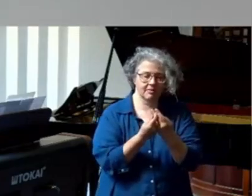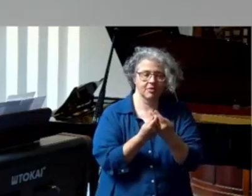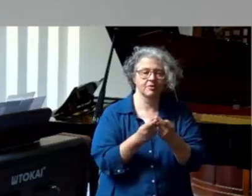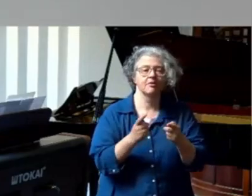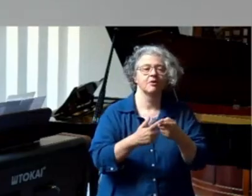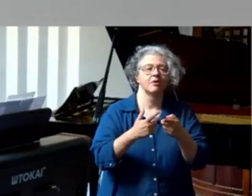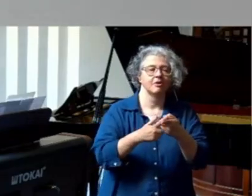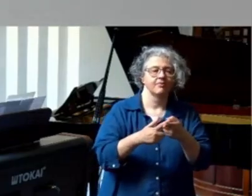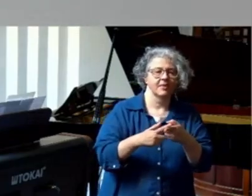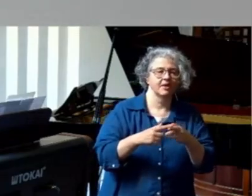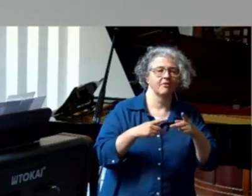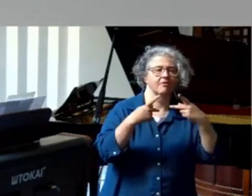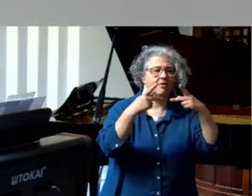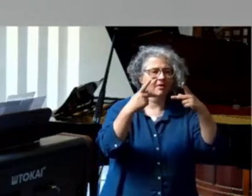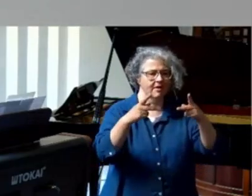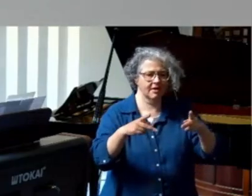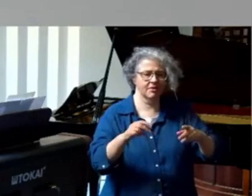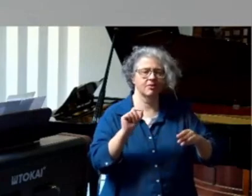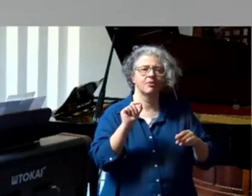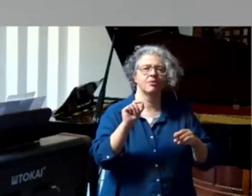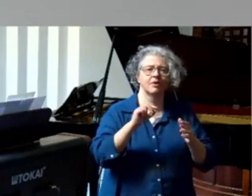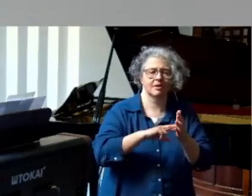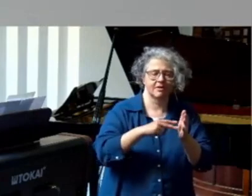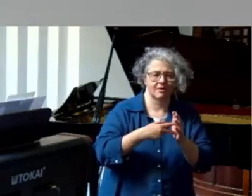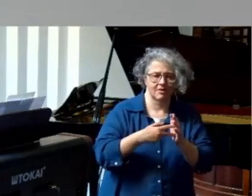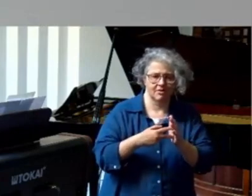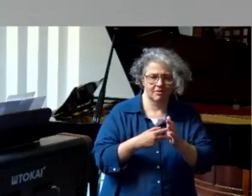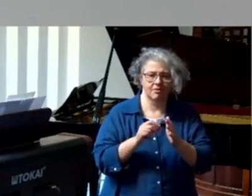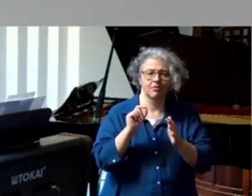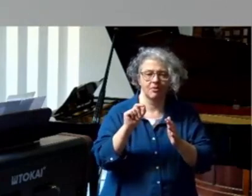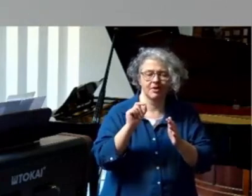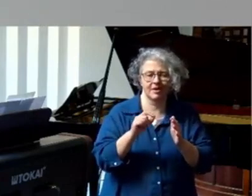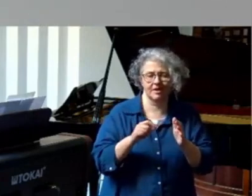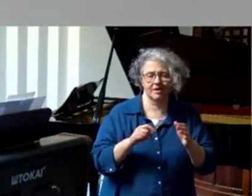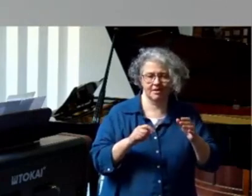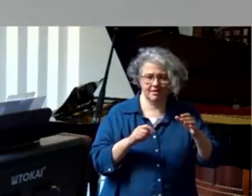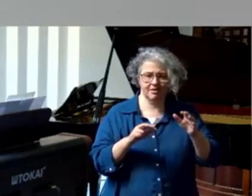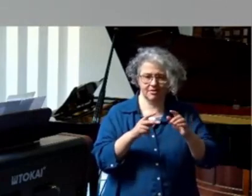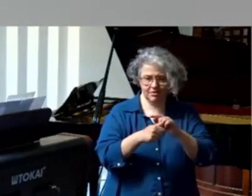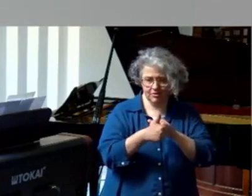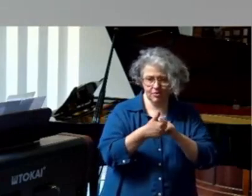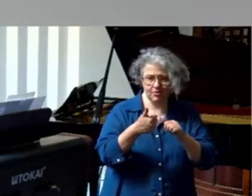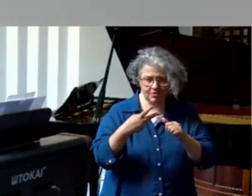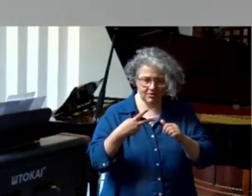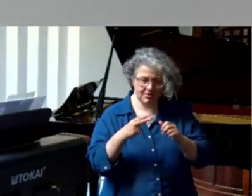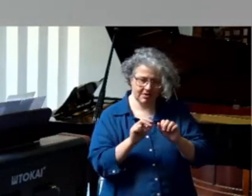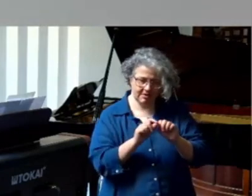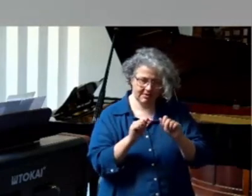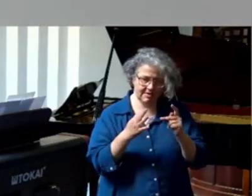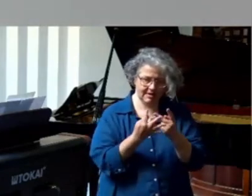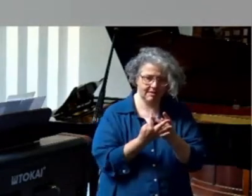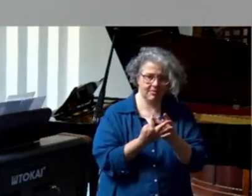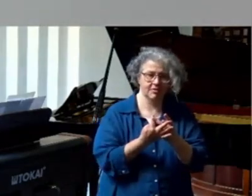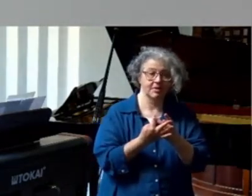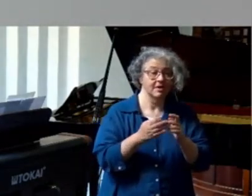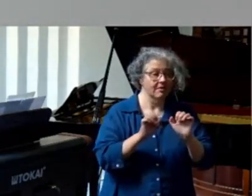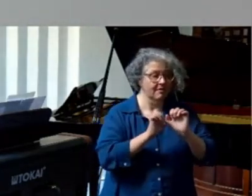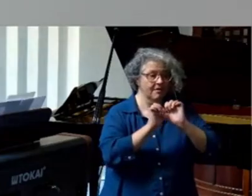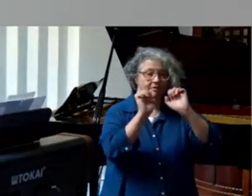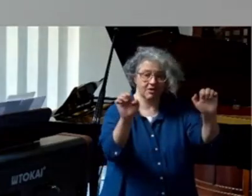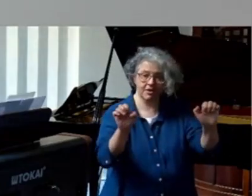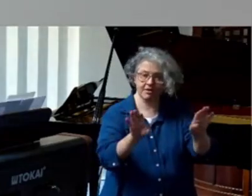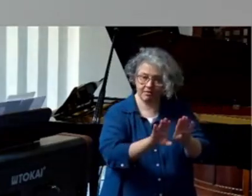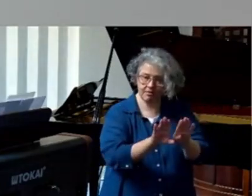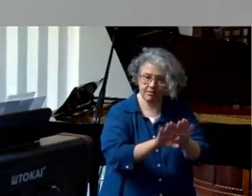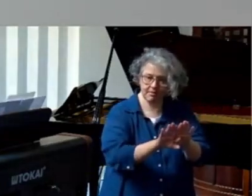os crentes em Cristo que vieram das 12 tribos, que eram das 12 tribos, e também estava